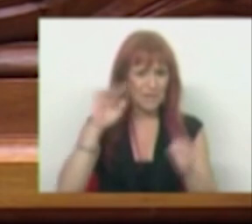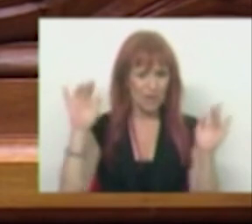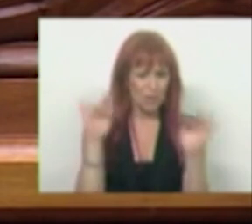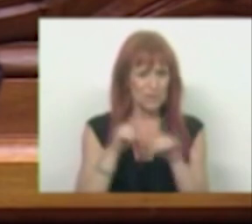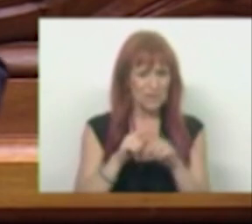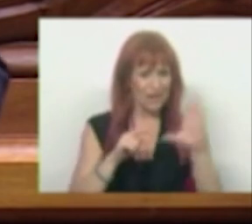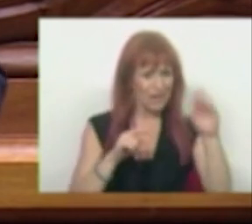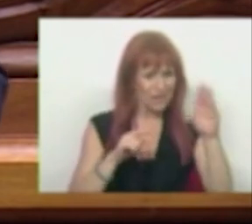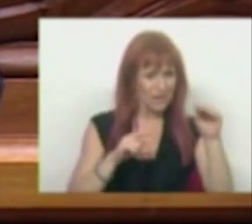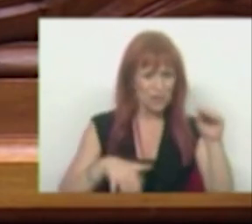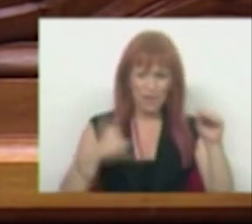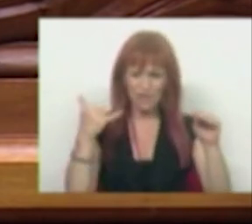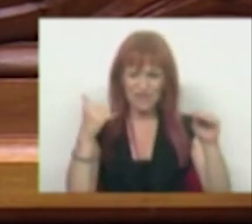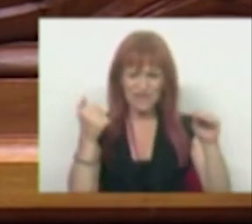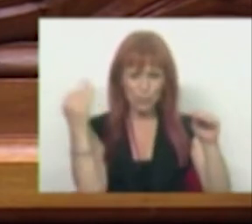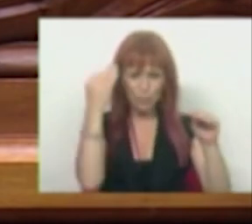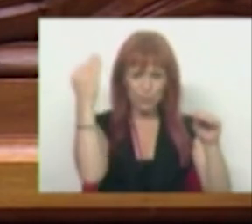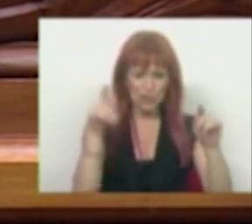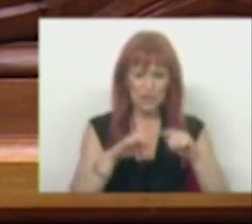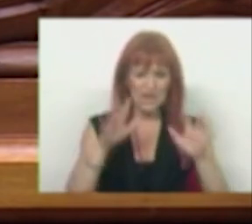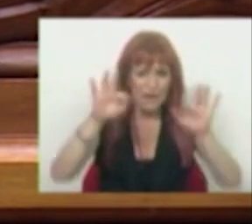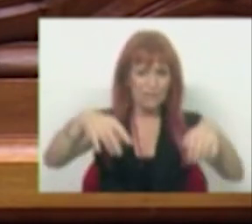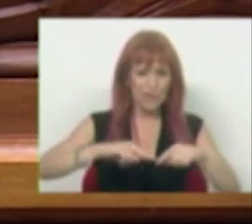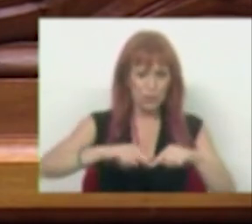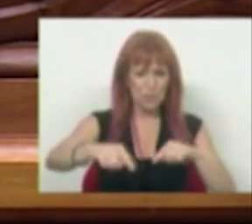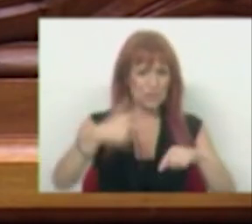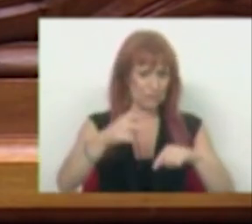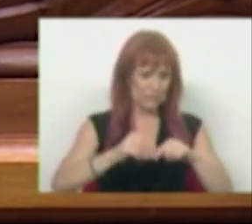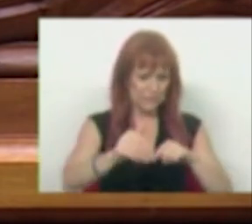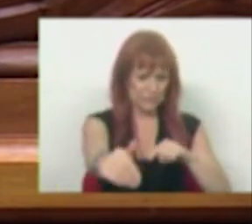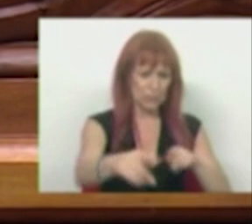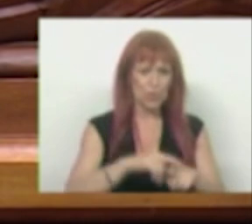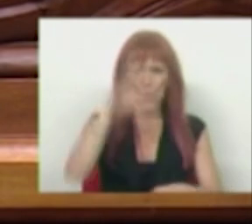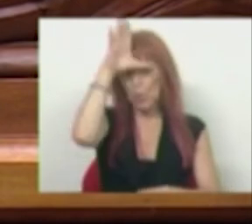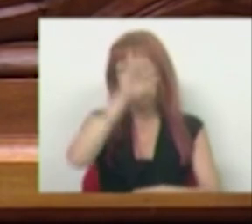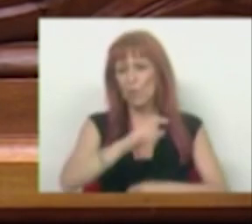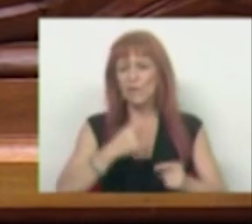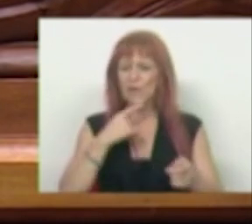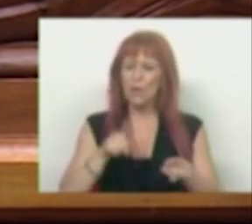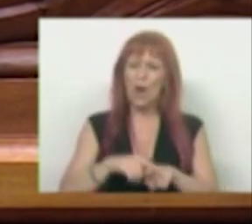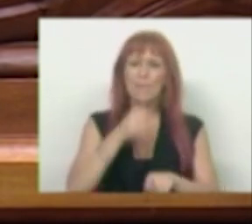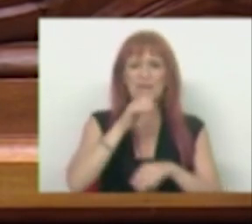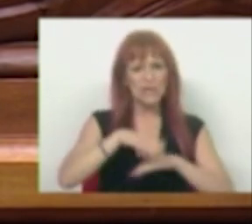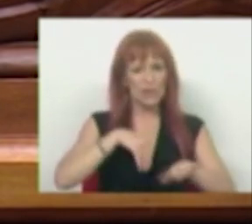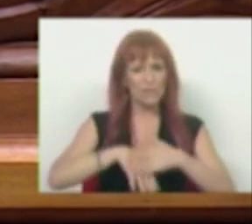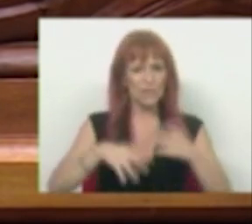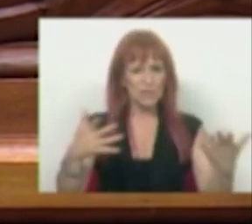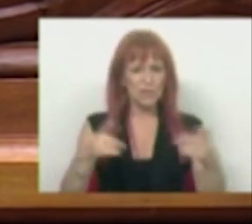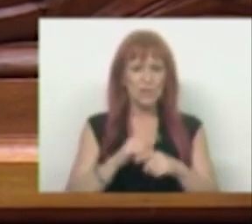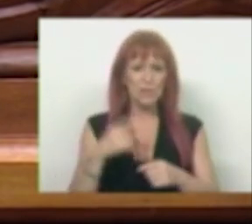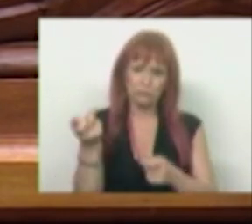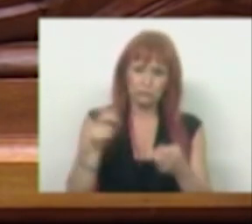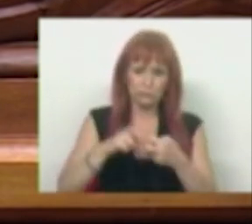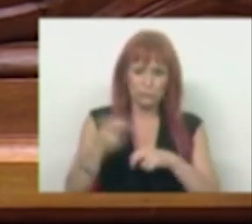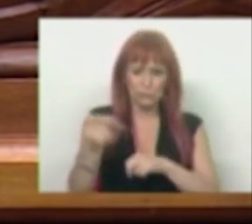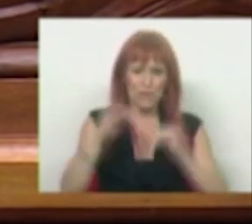entre 10% a 25% até ao final do século. O Governo tomou medidas de